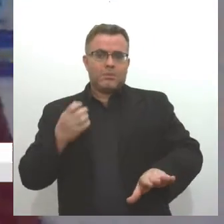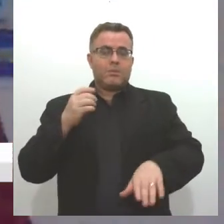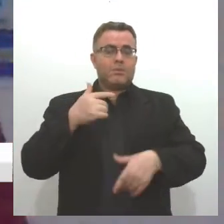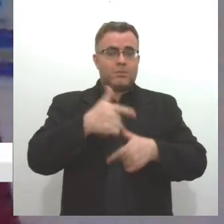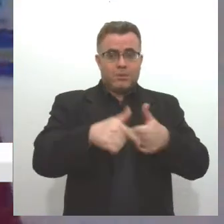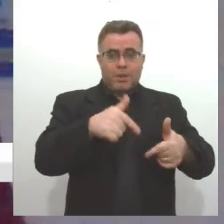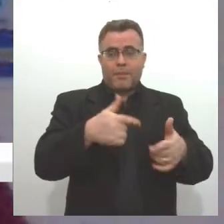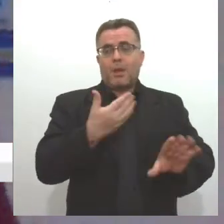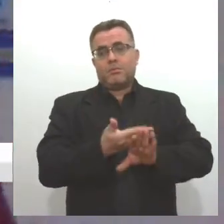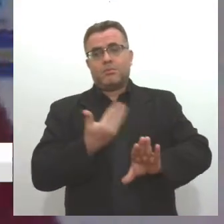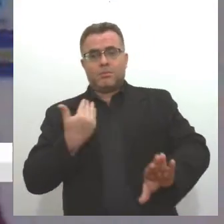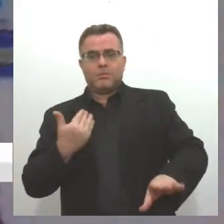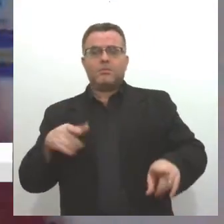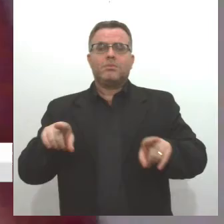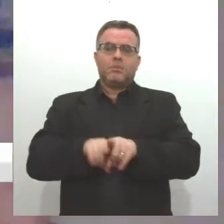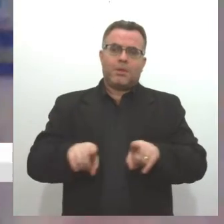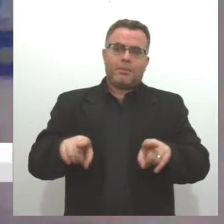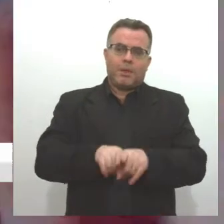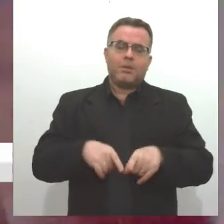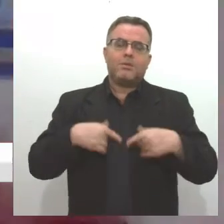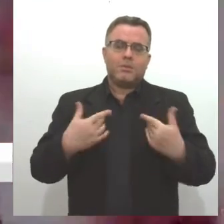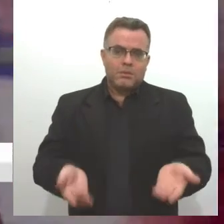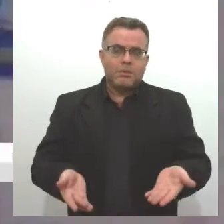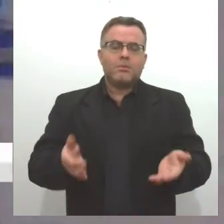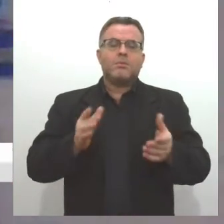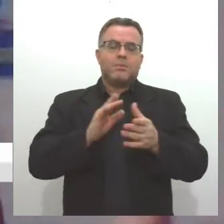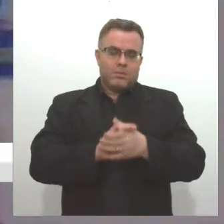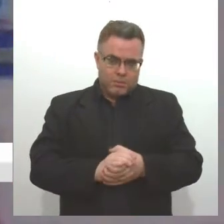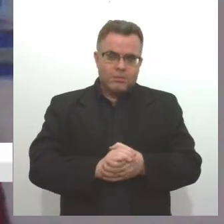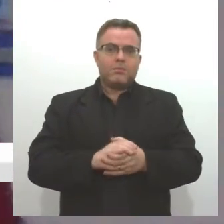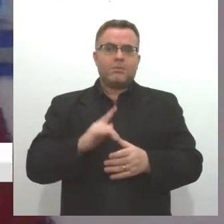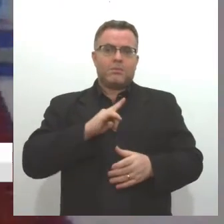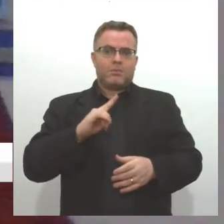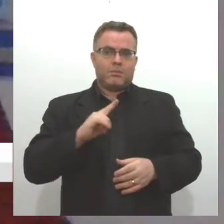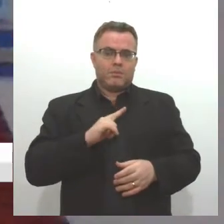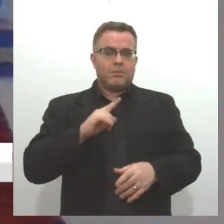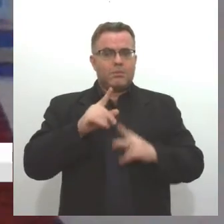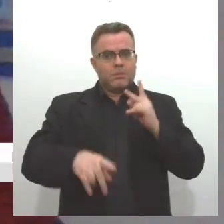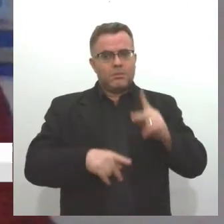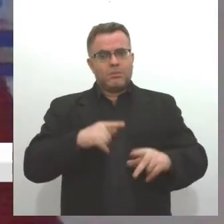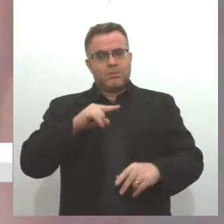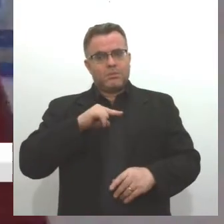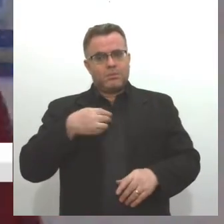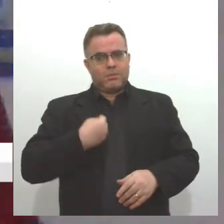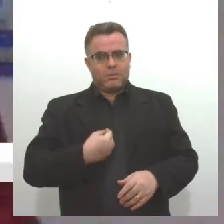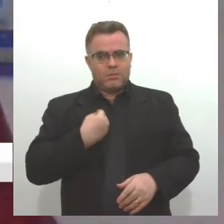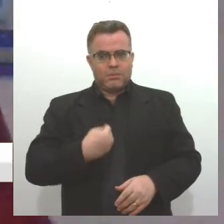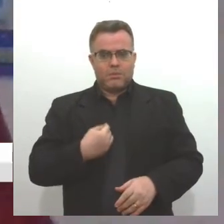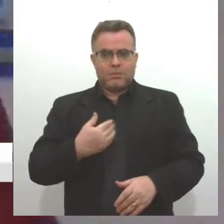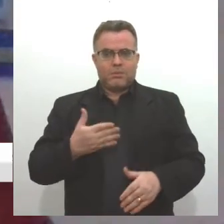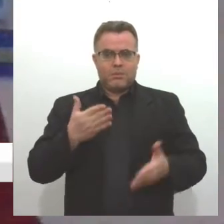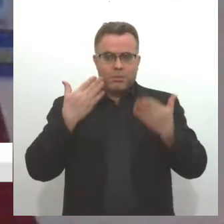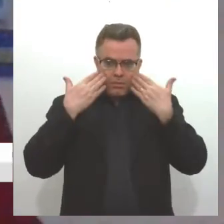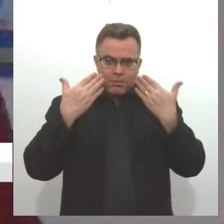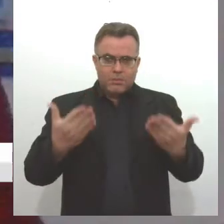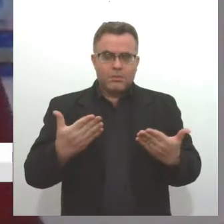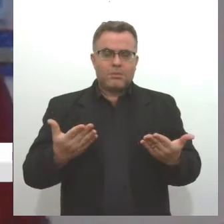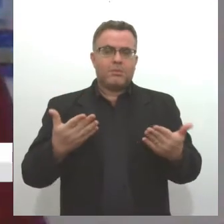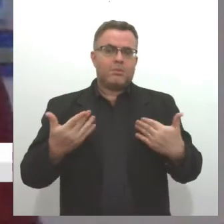uma bola social e a gente tem uma população ainda à margem social, ainda visivelmente. Então, a